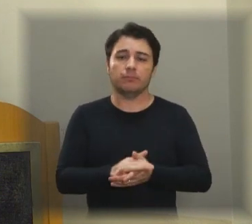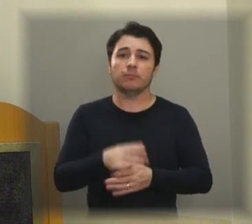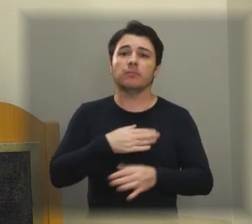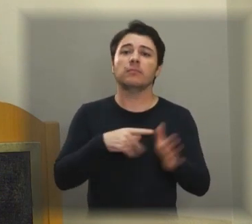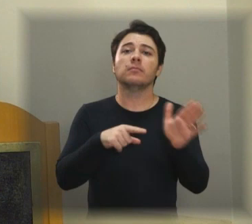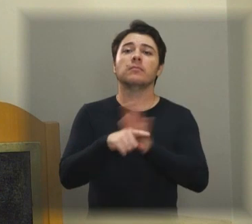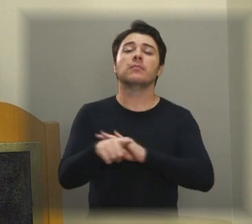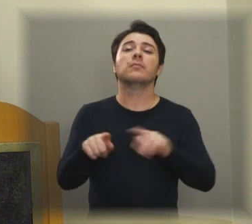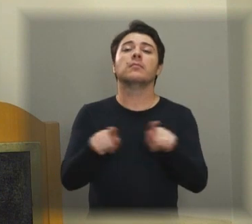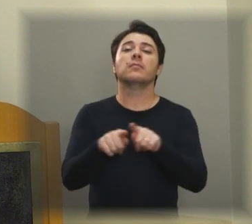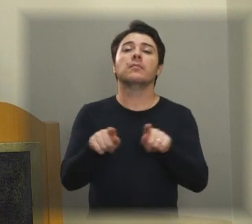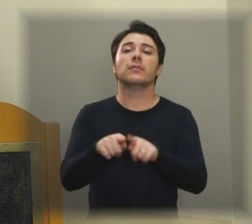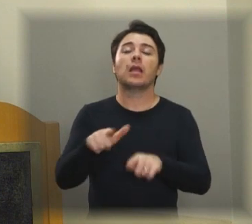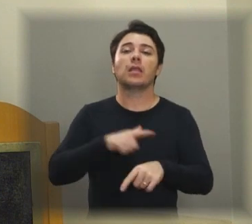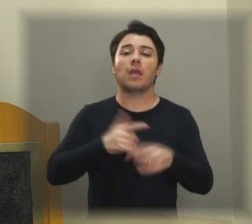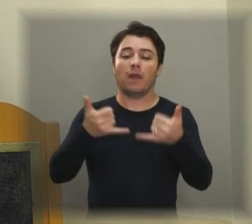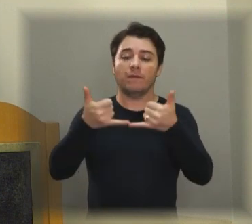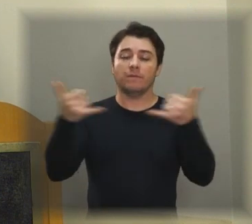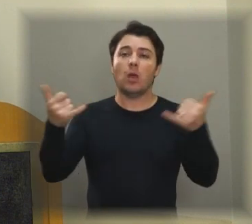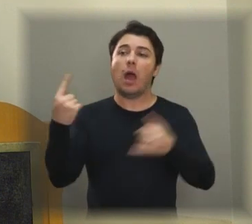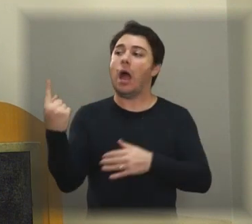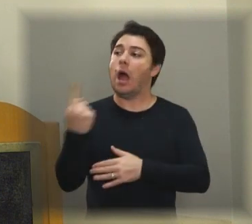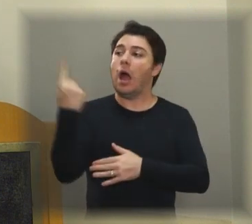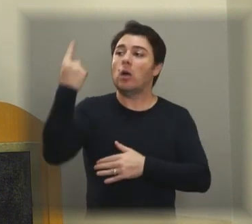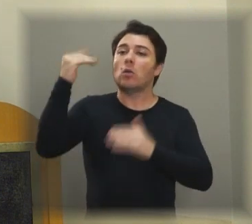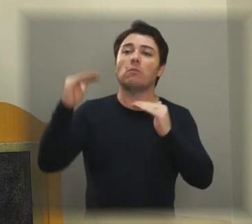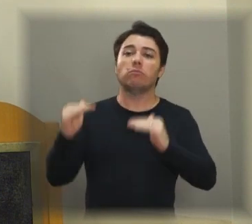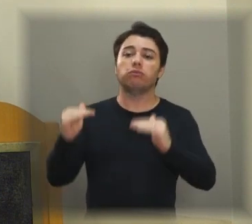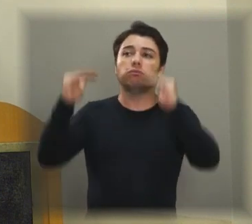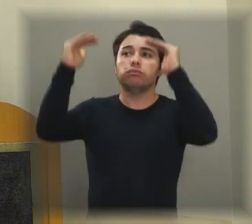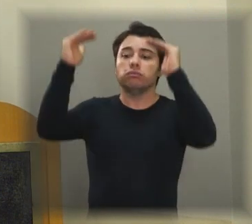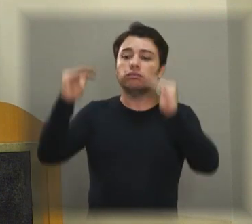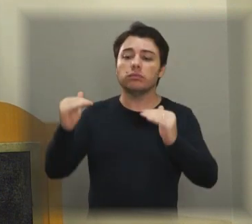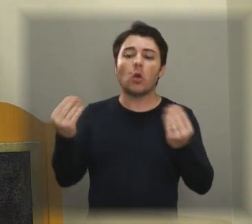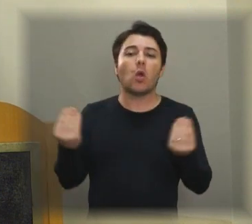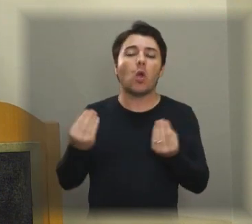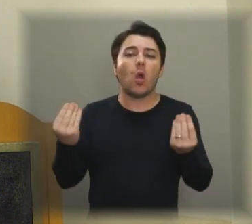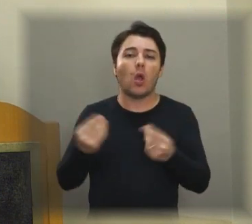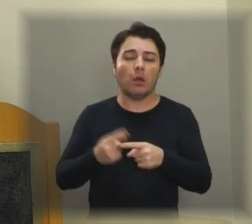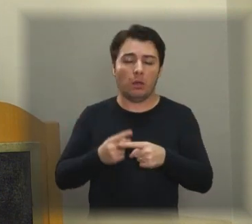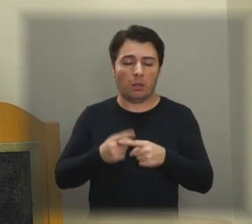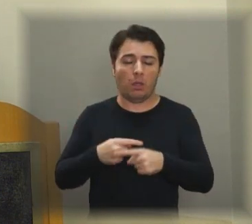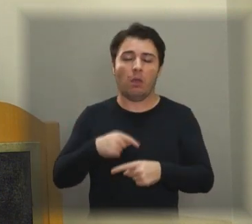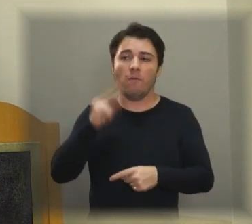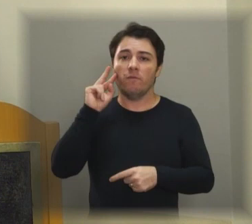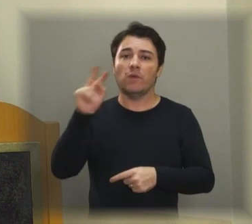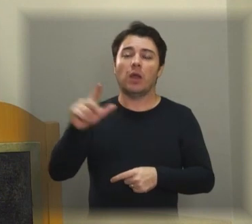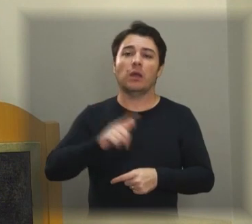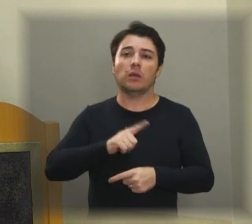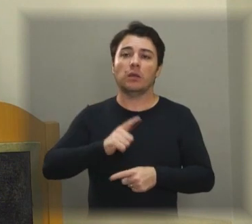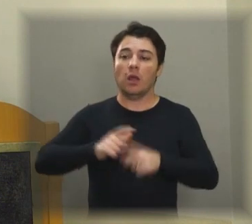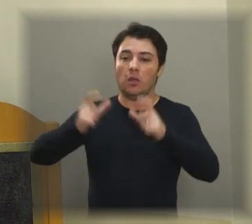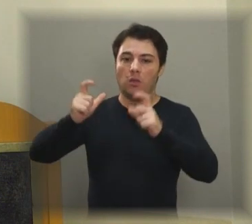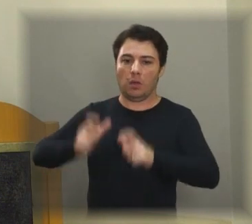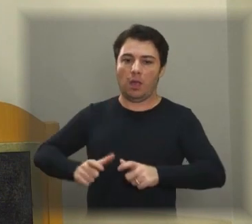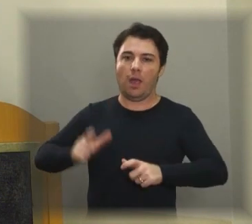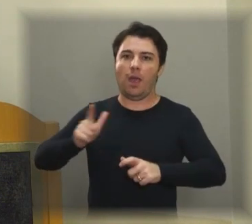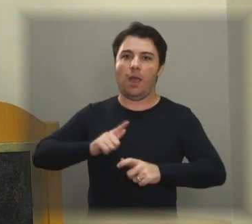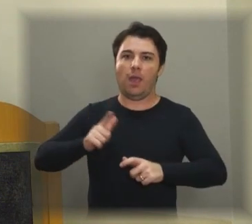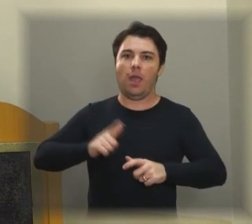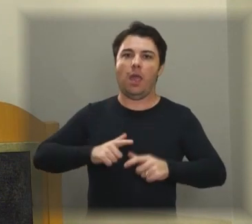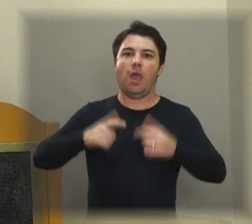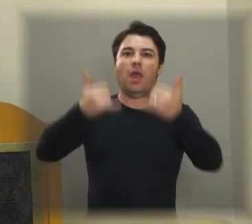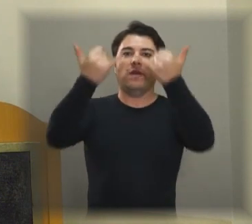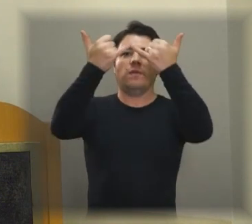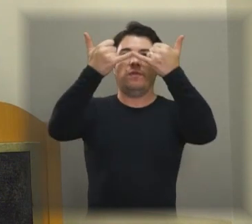perguntar também da padronização da altura da Fiação tá porque você vê que muita das vezes alguns lugares forma